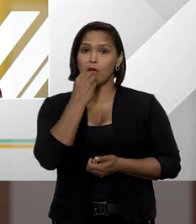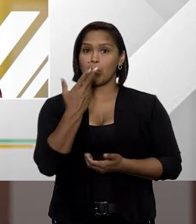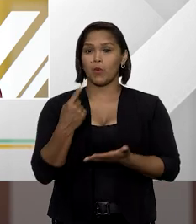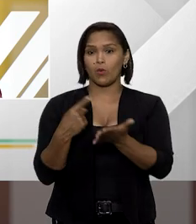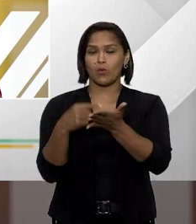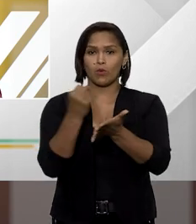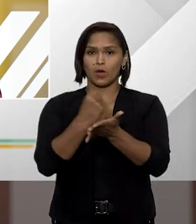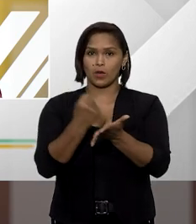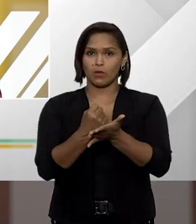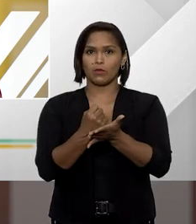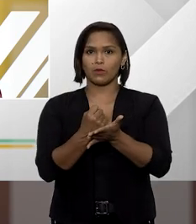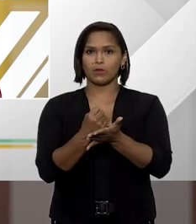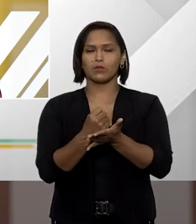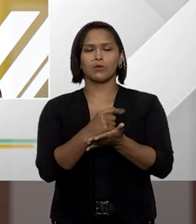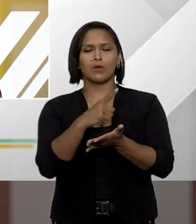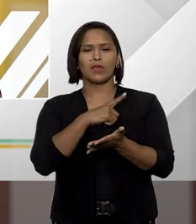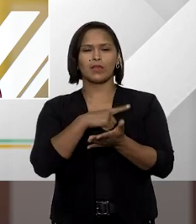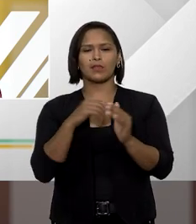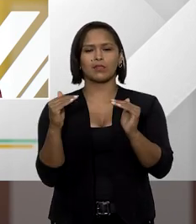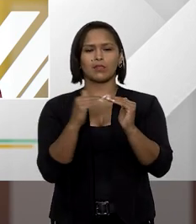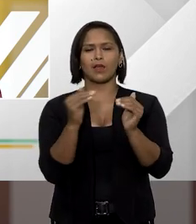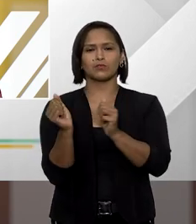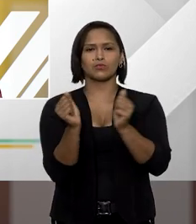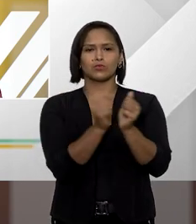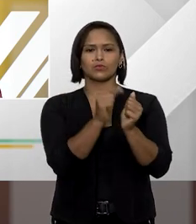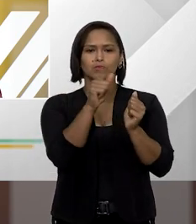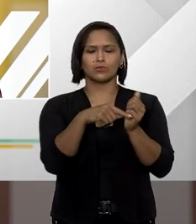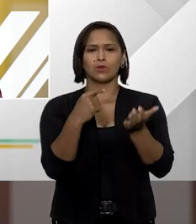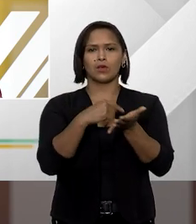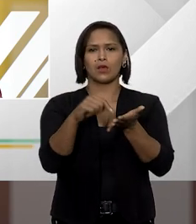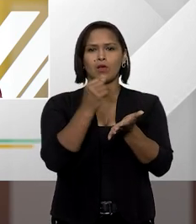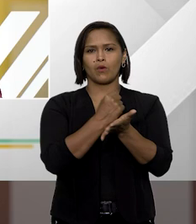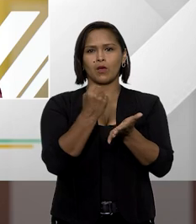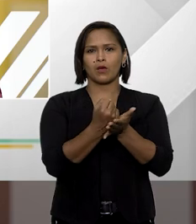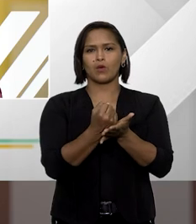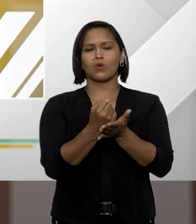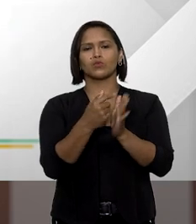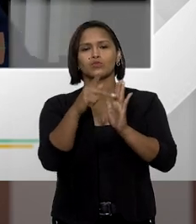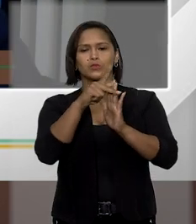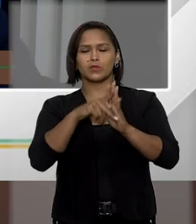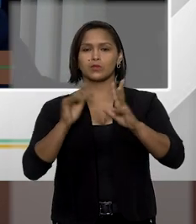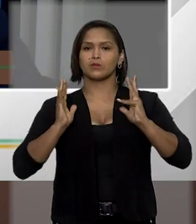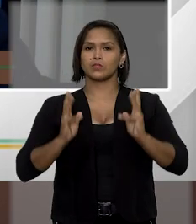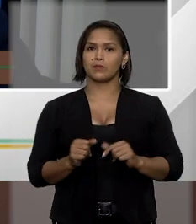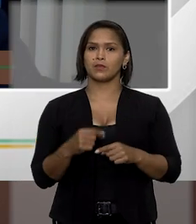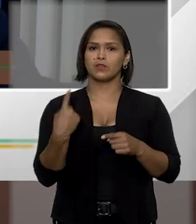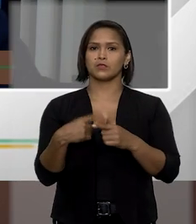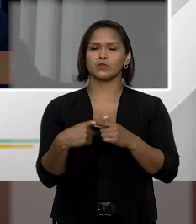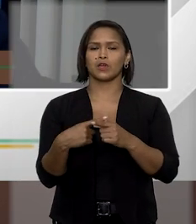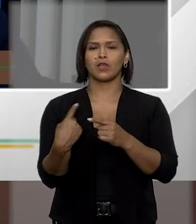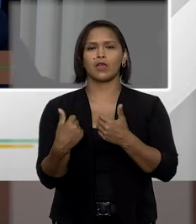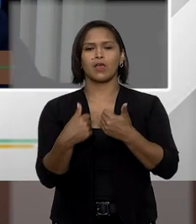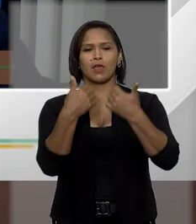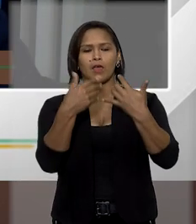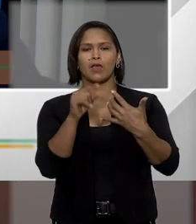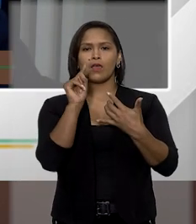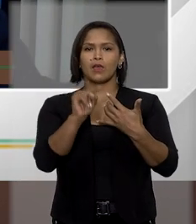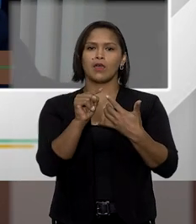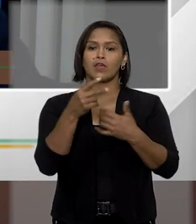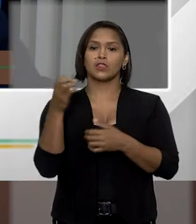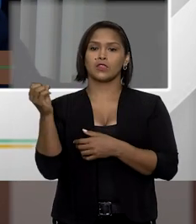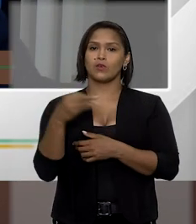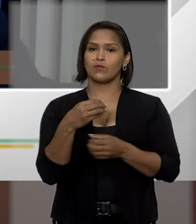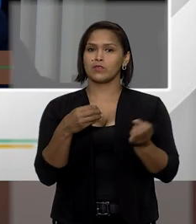Bom, o acordo de leniência está ao lado do acordo dos programas de integridade, como sendo a